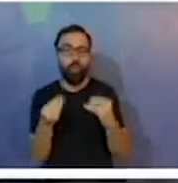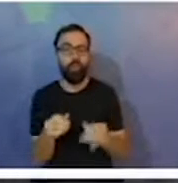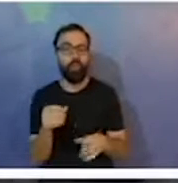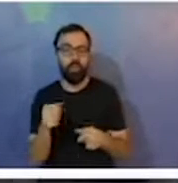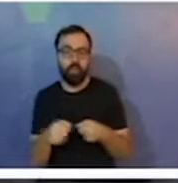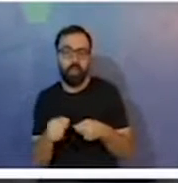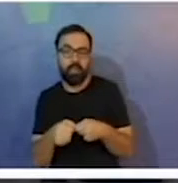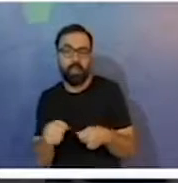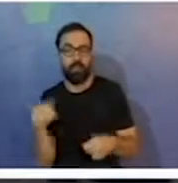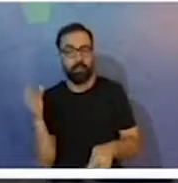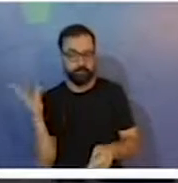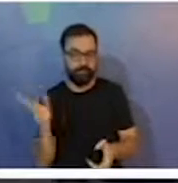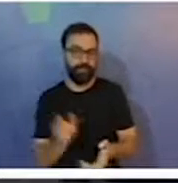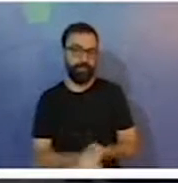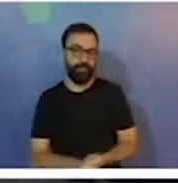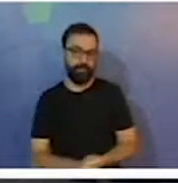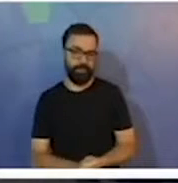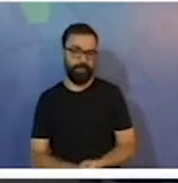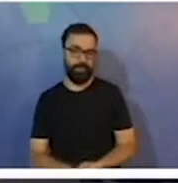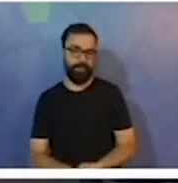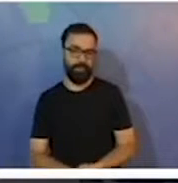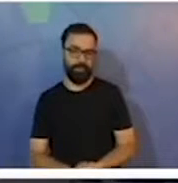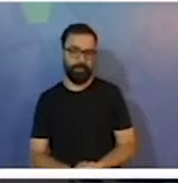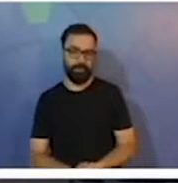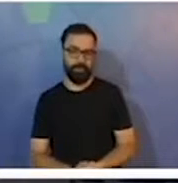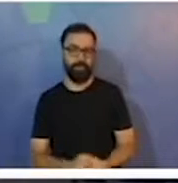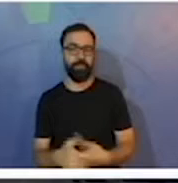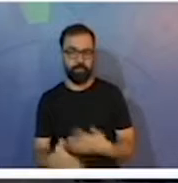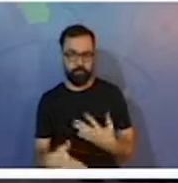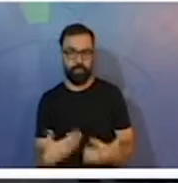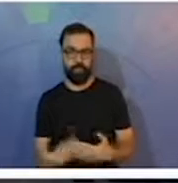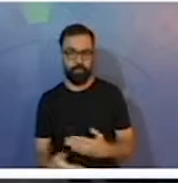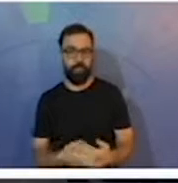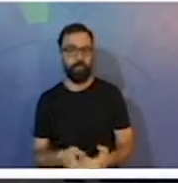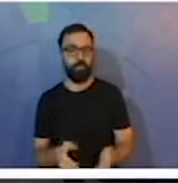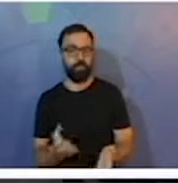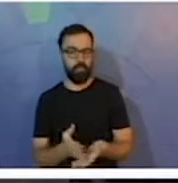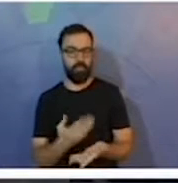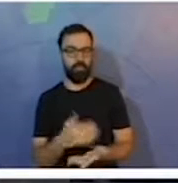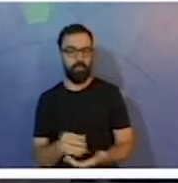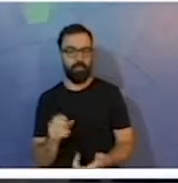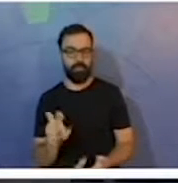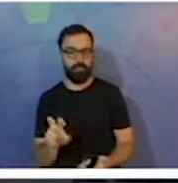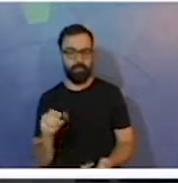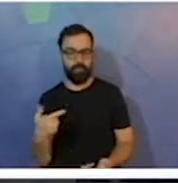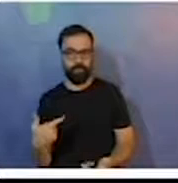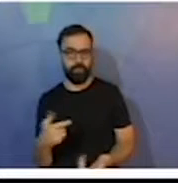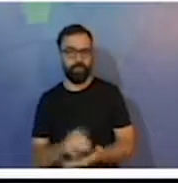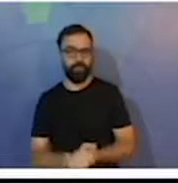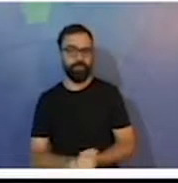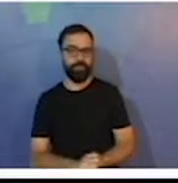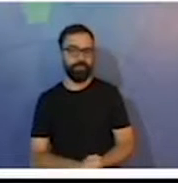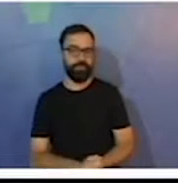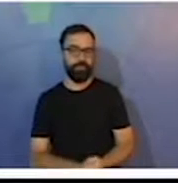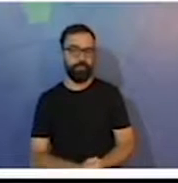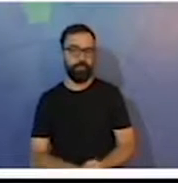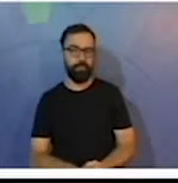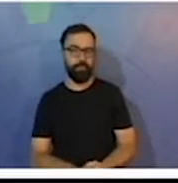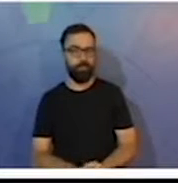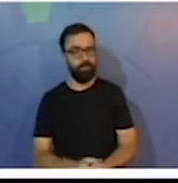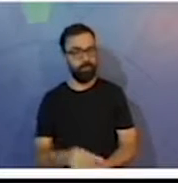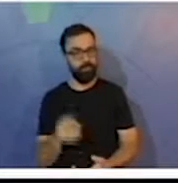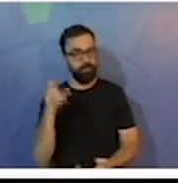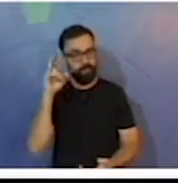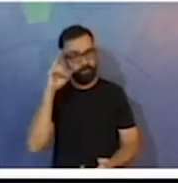aqui continuando na página 57 Olha tem aqui dando uma dica para nós